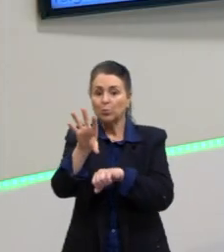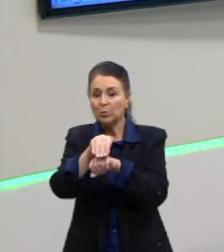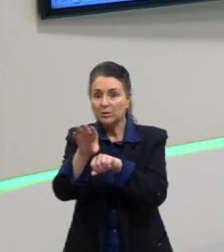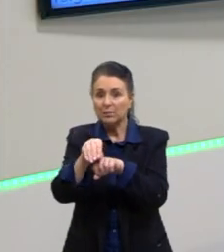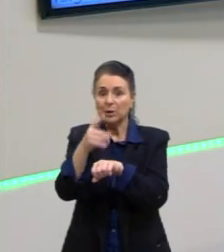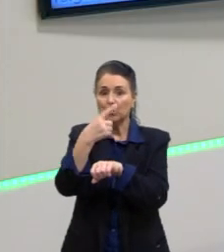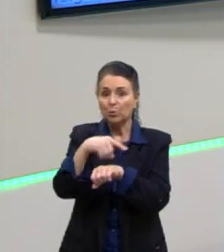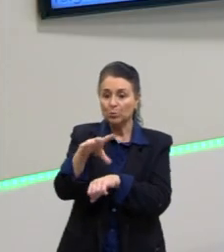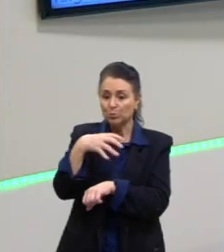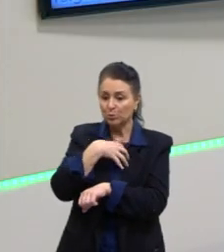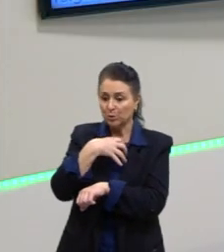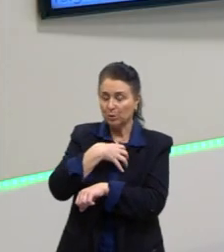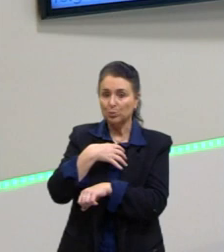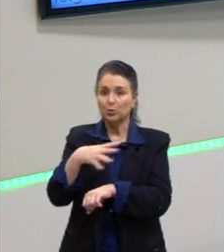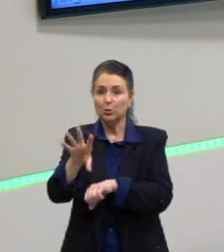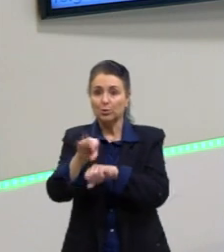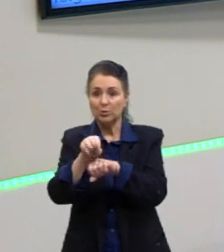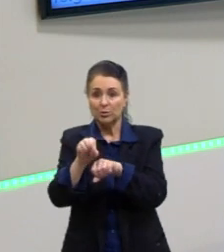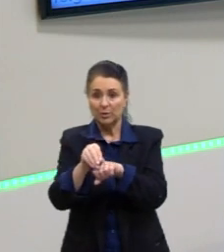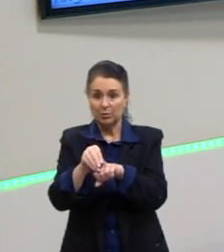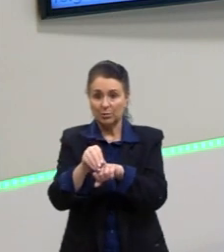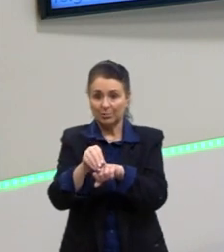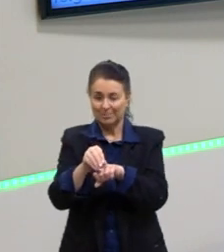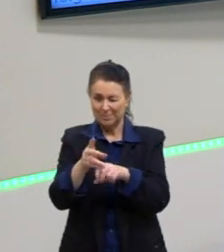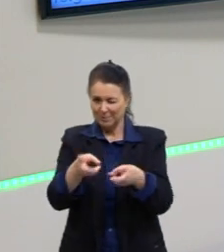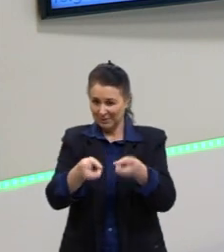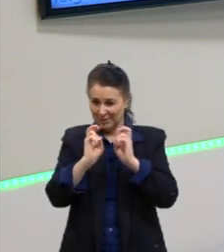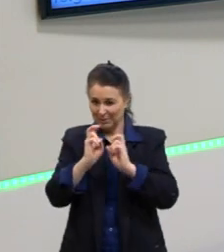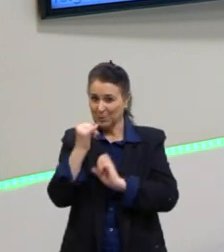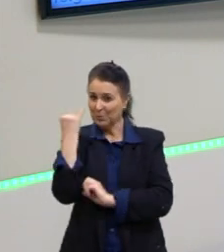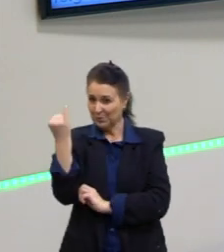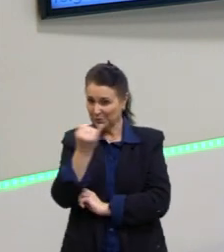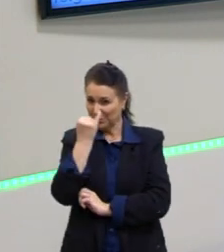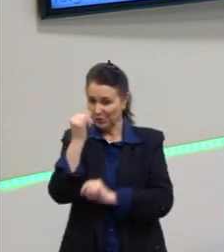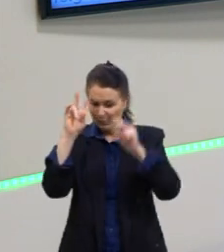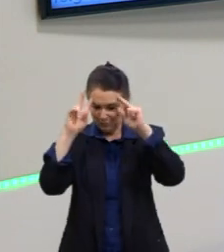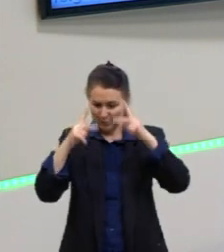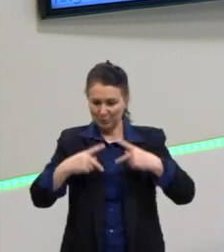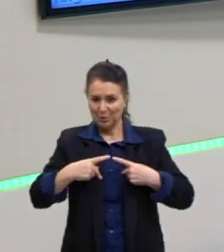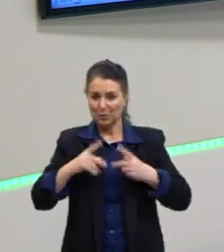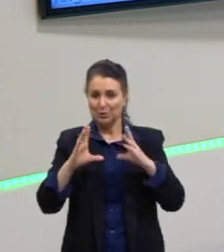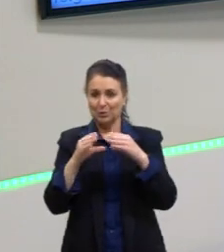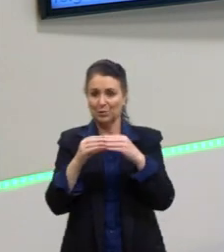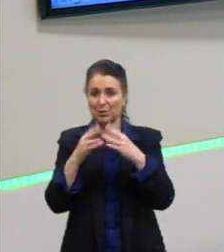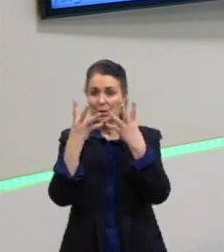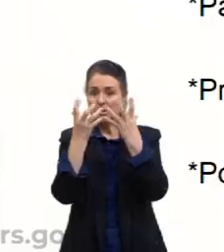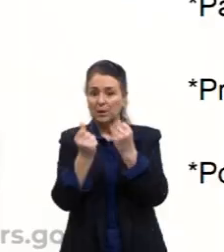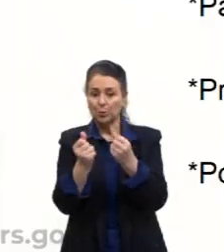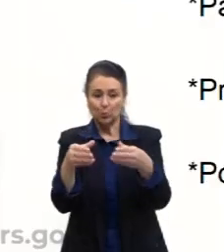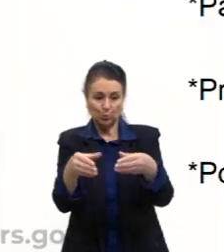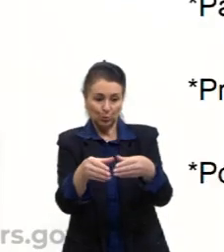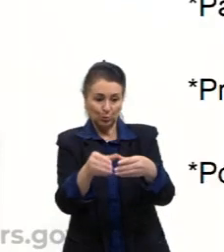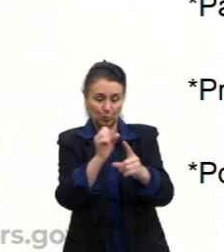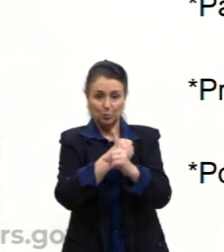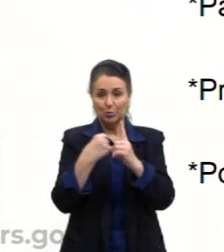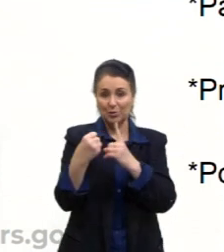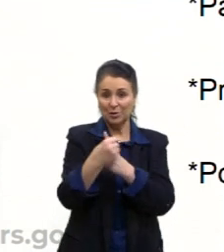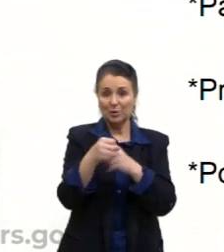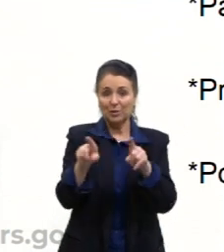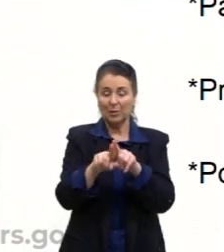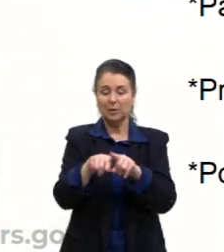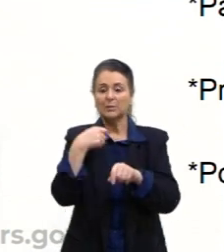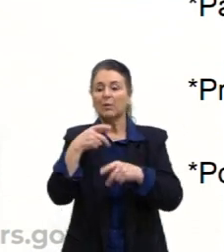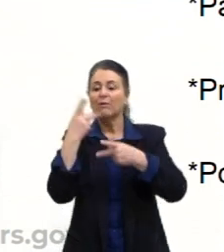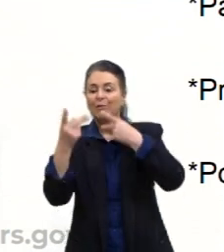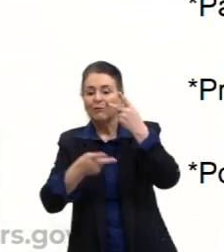outras formas de conhecimento mas veja como isso é importante para o ser humano né Por exemplo para ser aceito no grupo social eu preciso falar